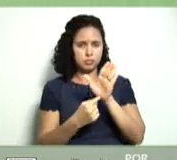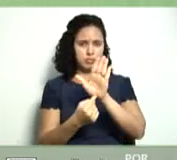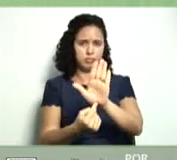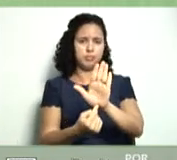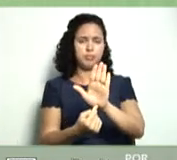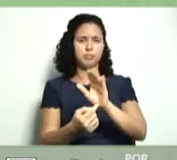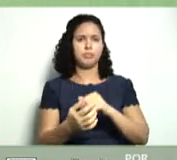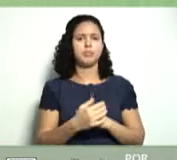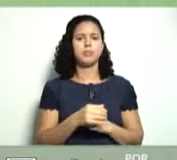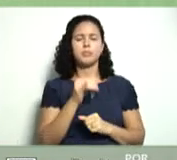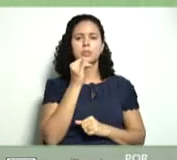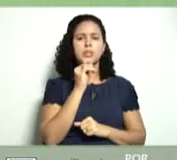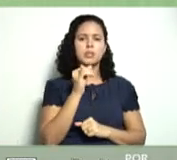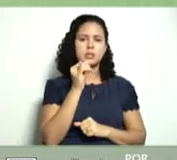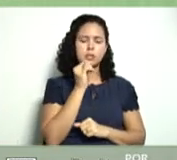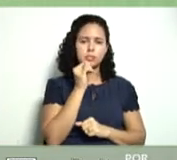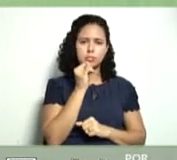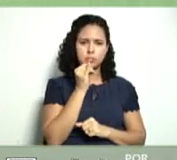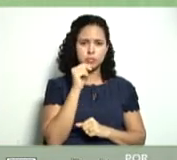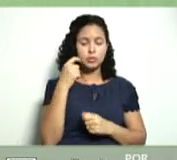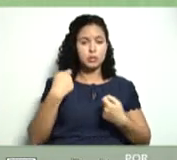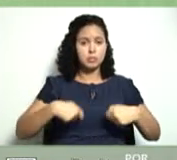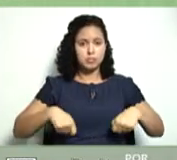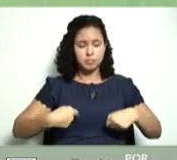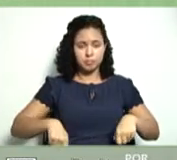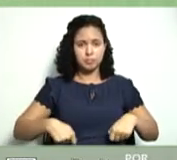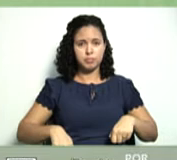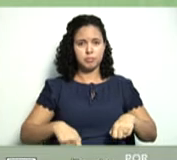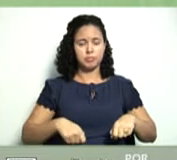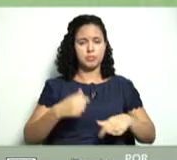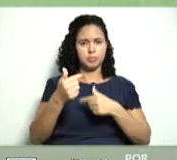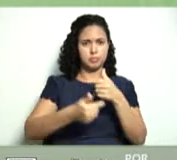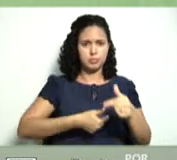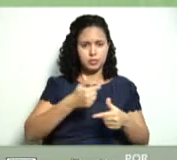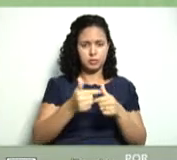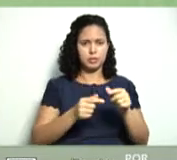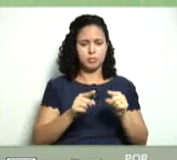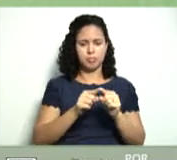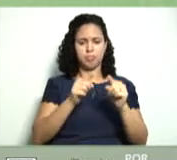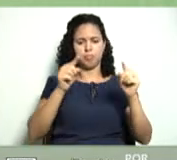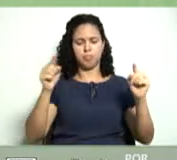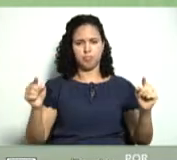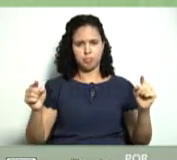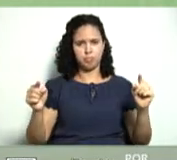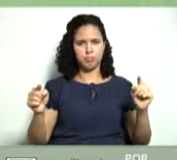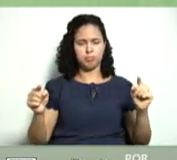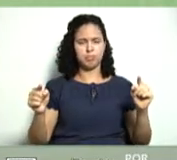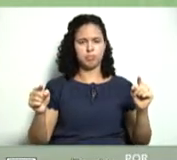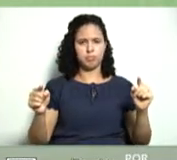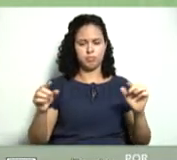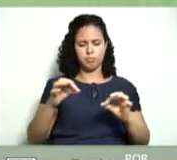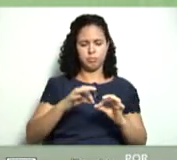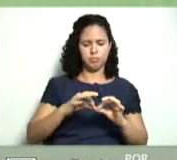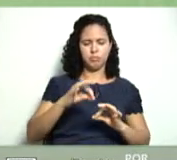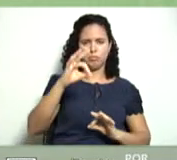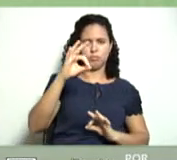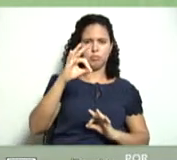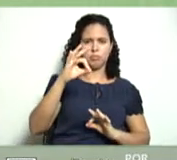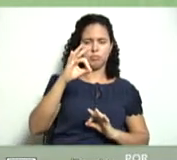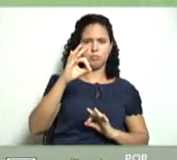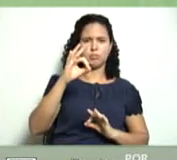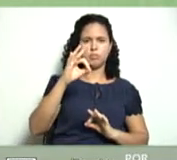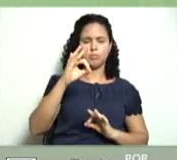vocês por exemplo você precisa trabalhar tamanho com o tamanho